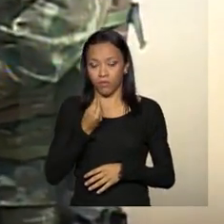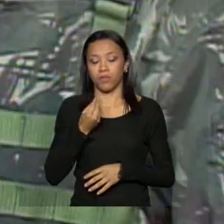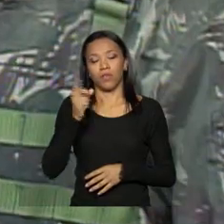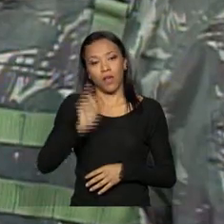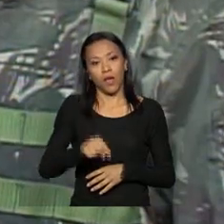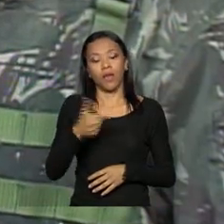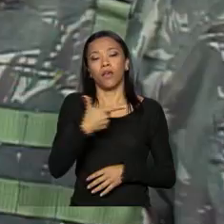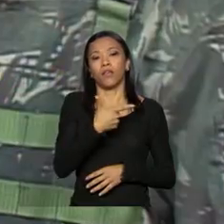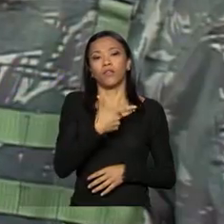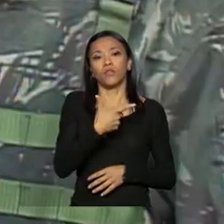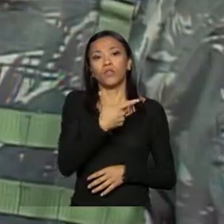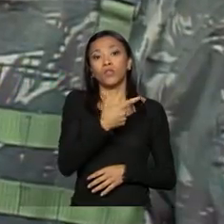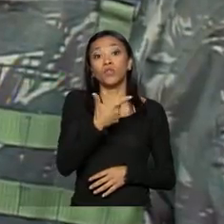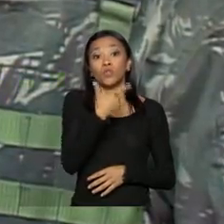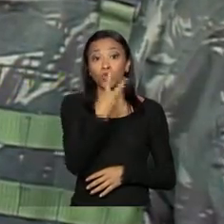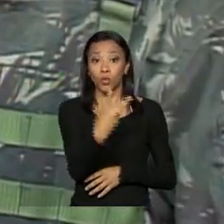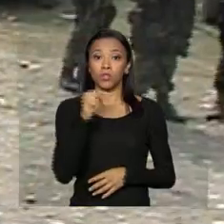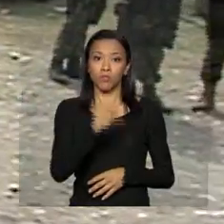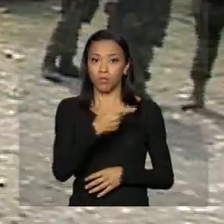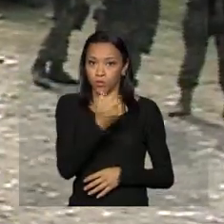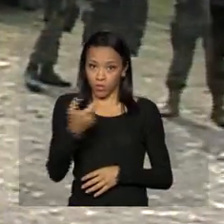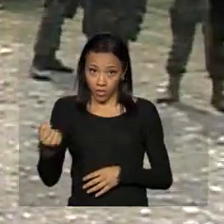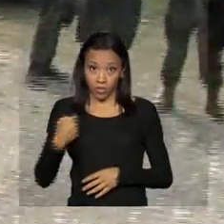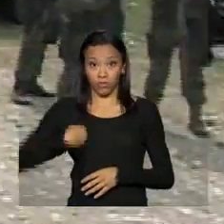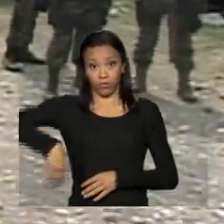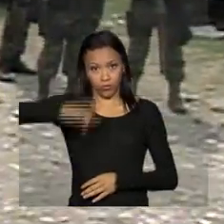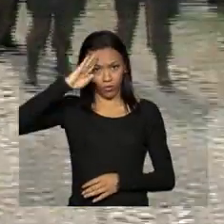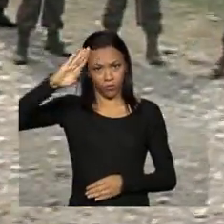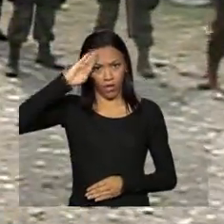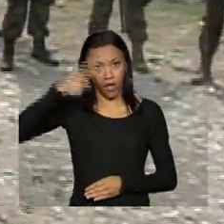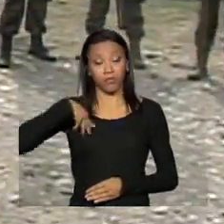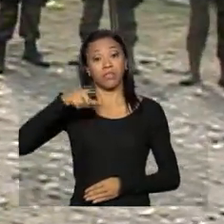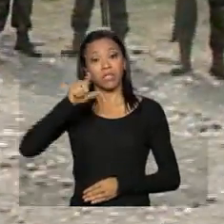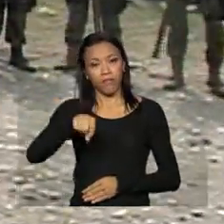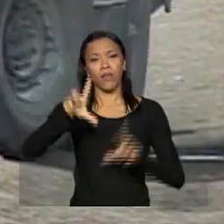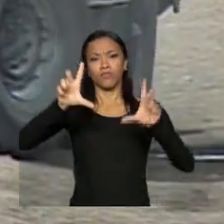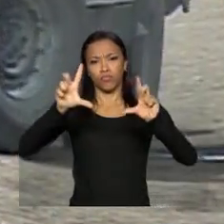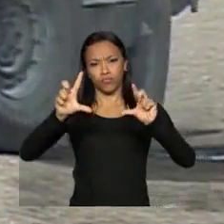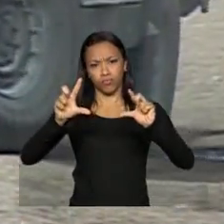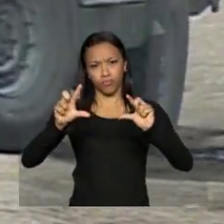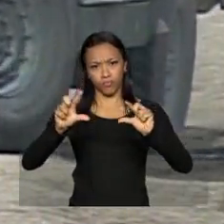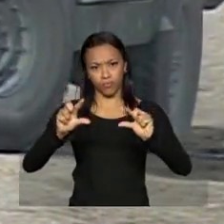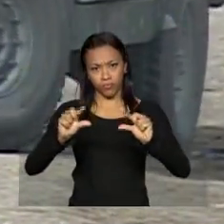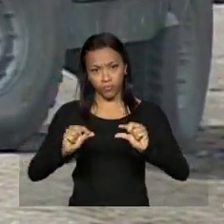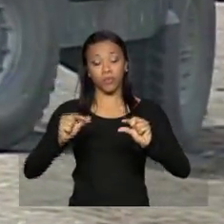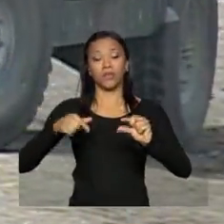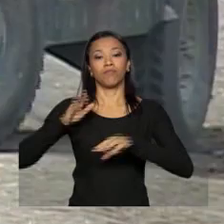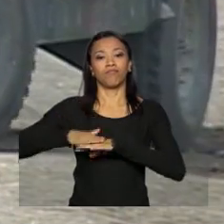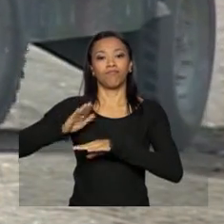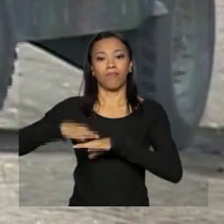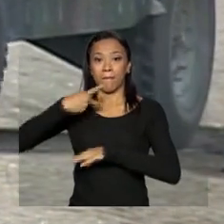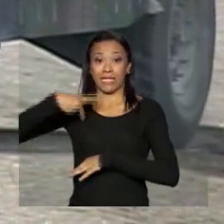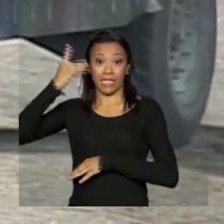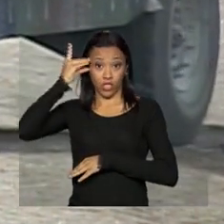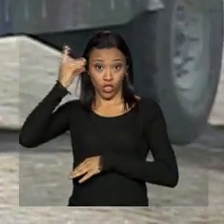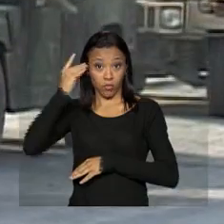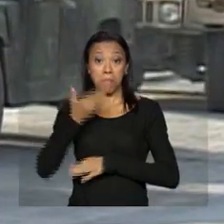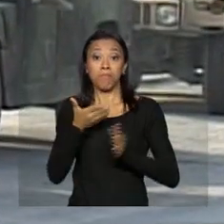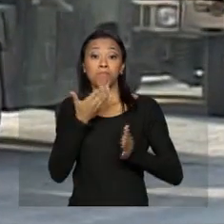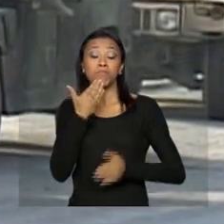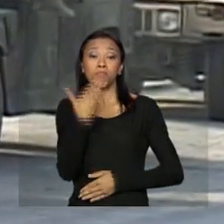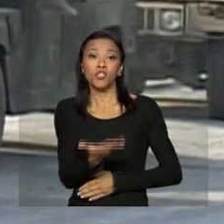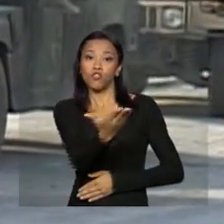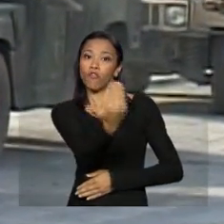de 2.200 oficiais e soldados. Número que vai ser reduzido, de acordo com a presidenta Dilma Rousseff, a partir